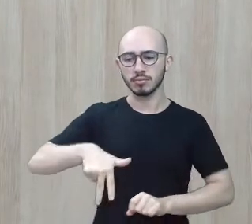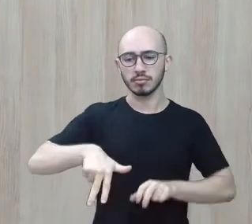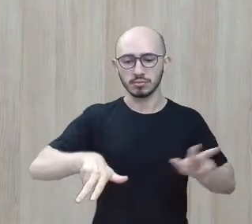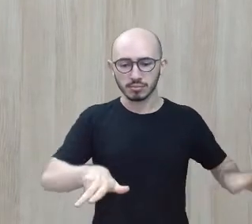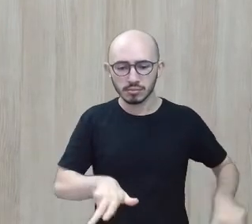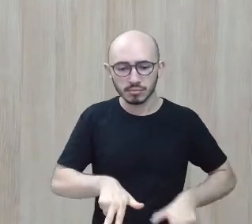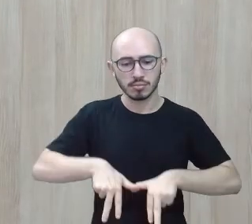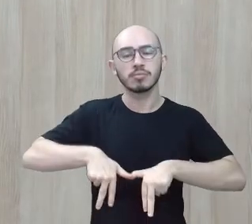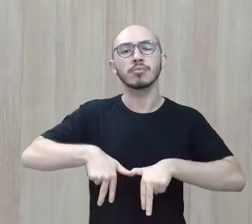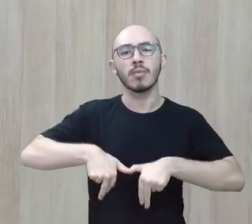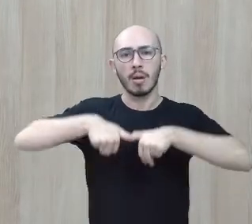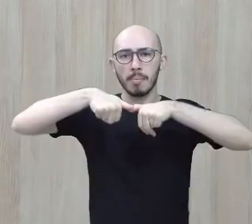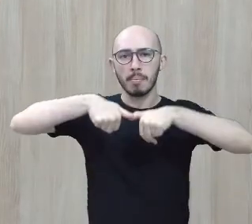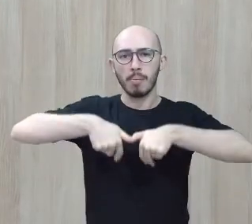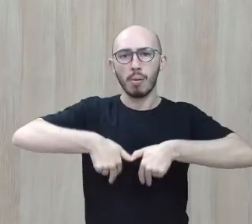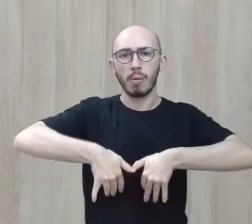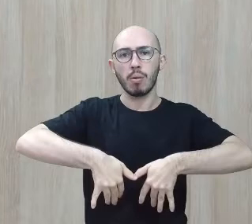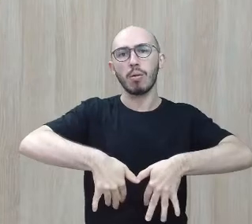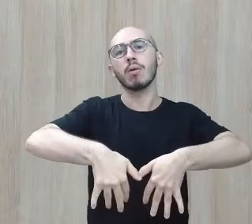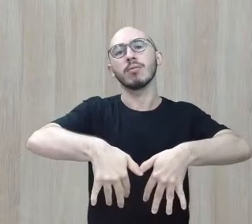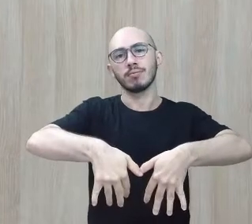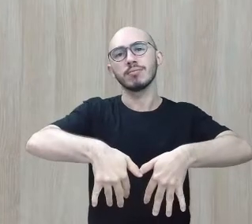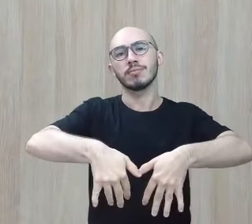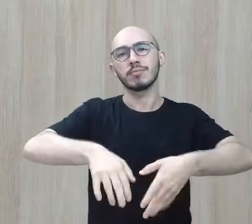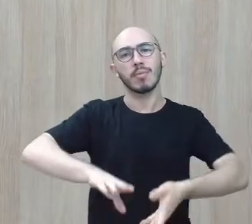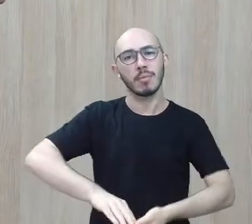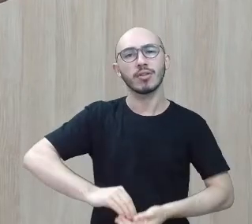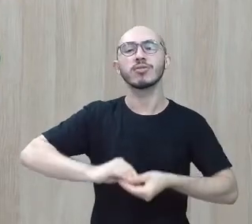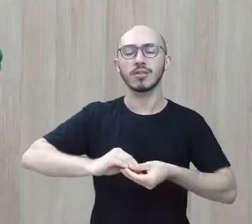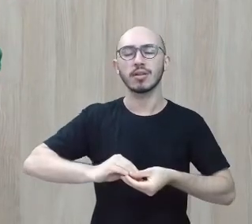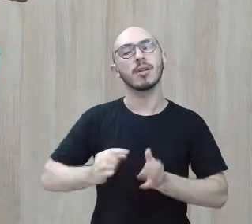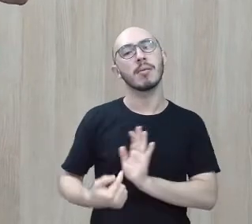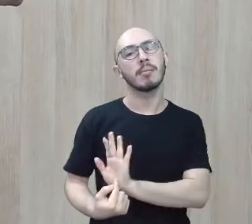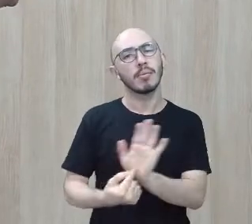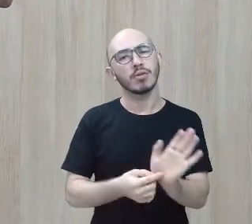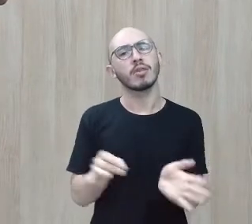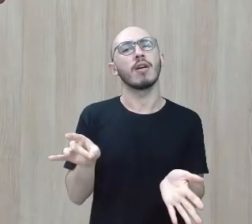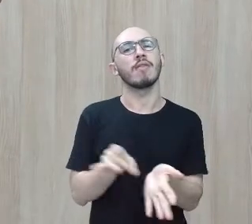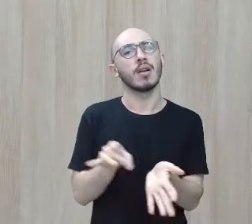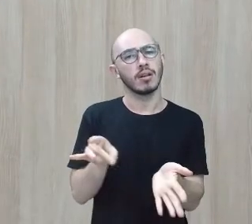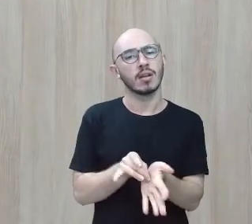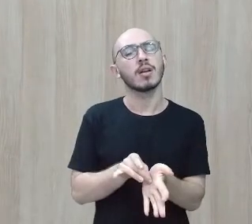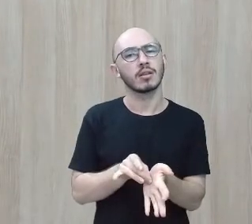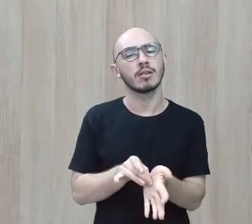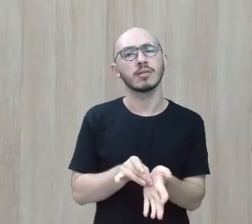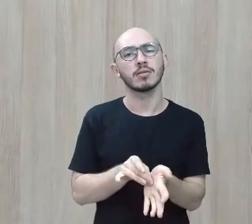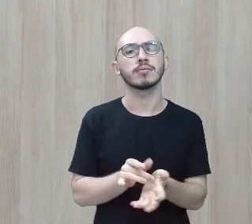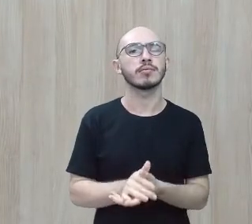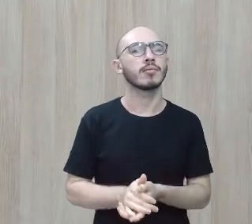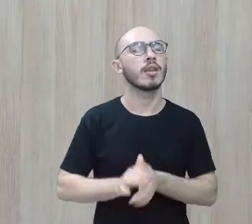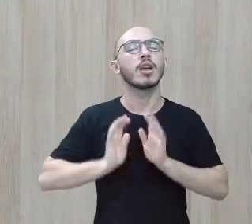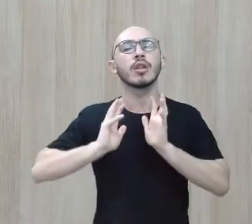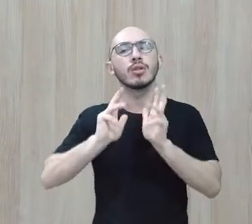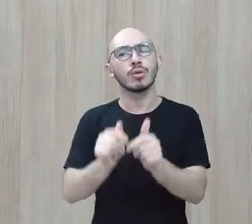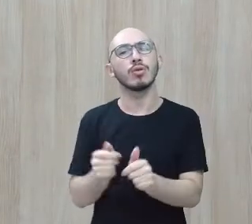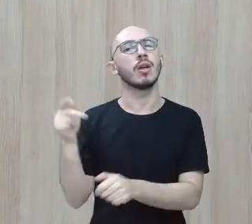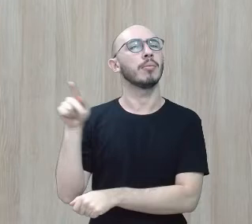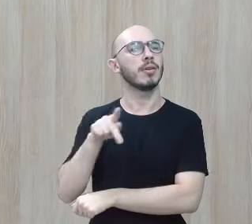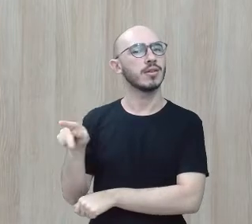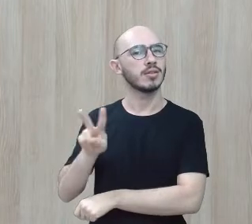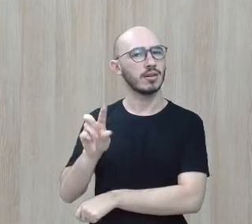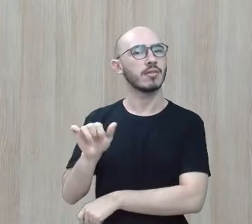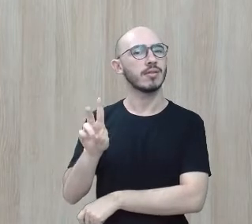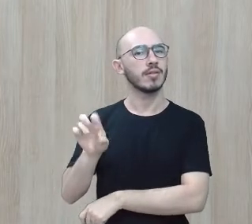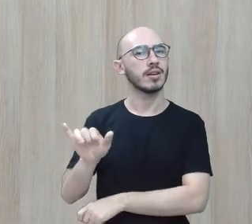vem a trazer, não é, a verdade, a veracidade de tudo aquilo, não é, que a professora